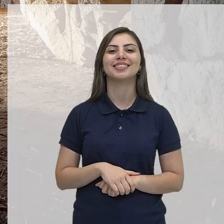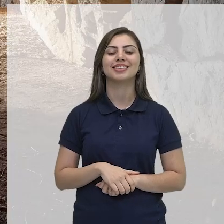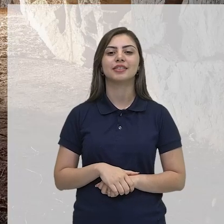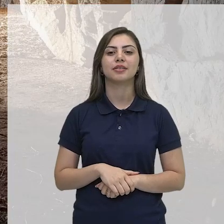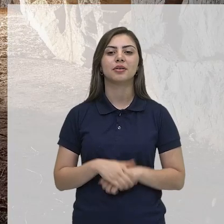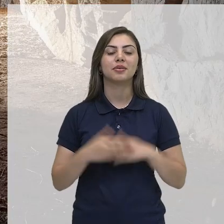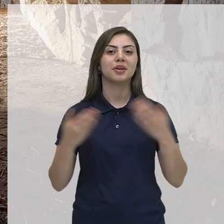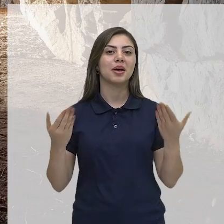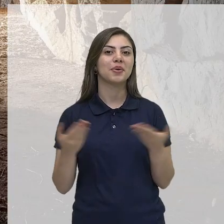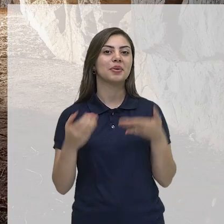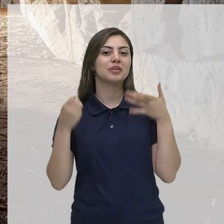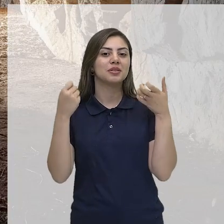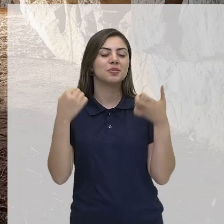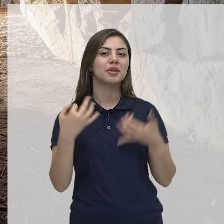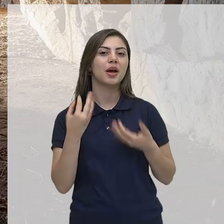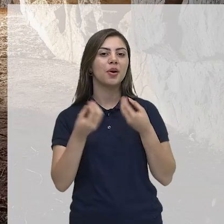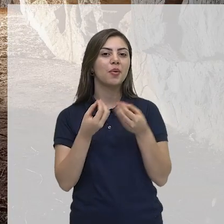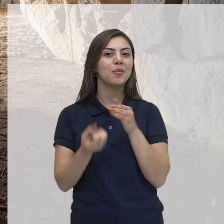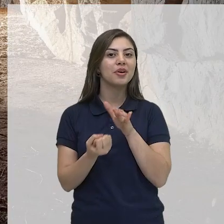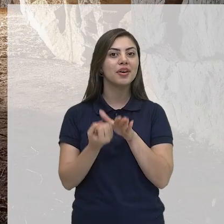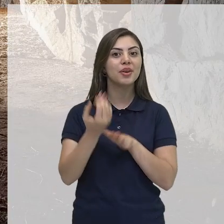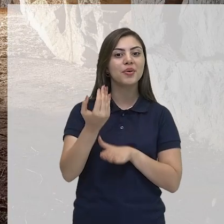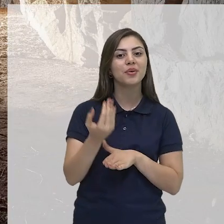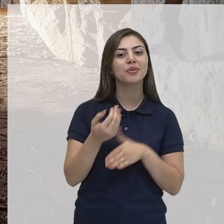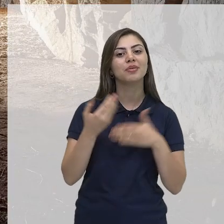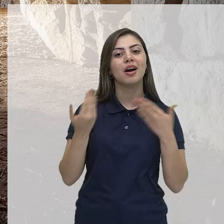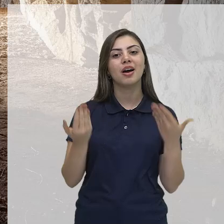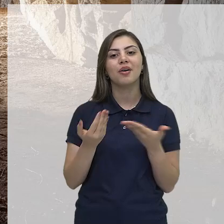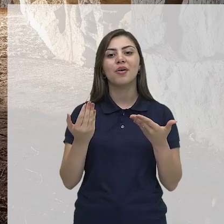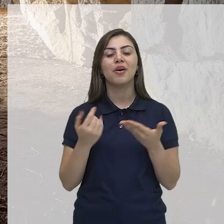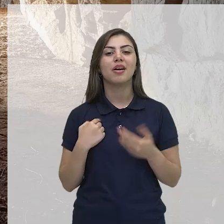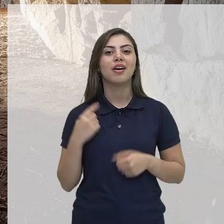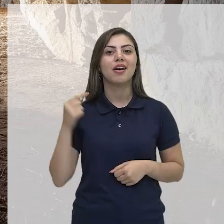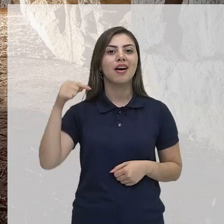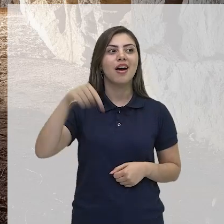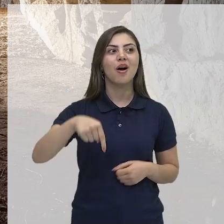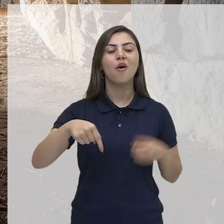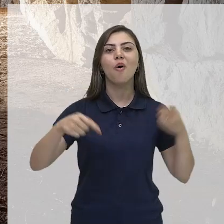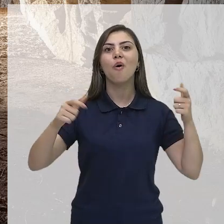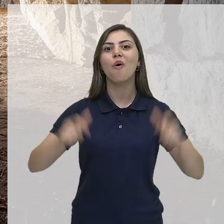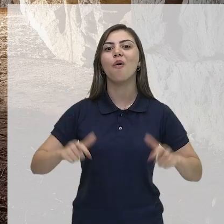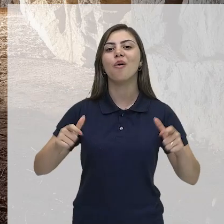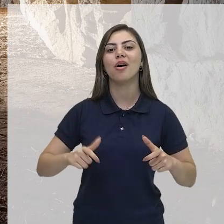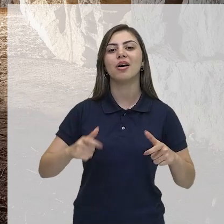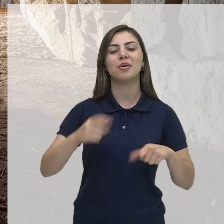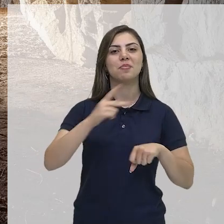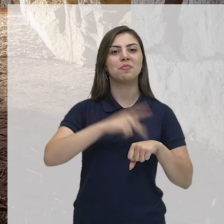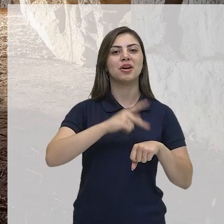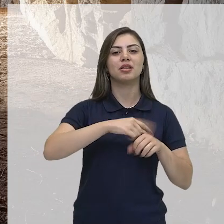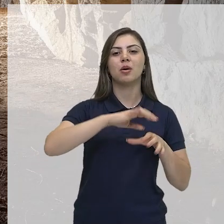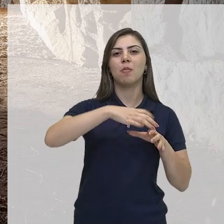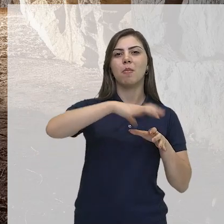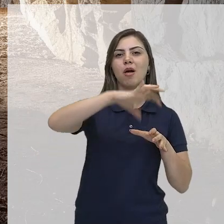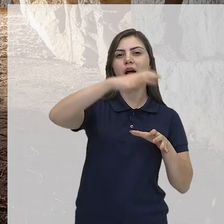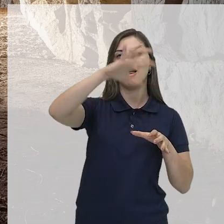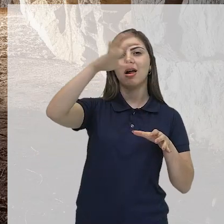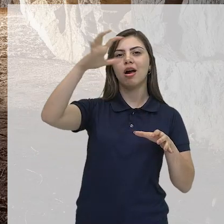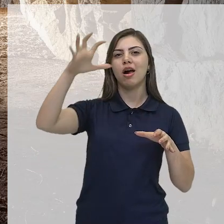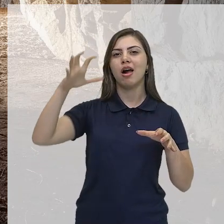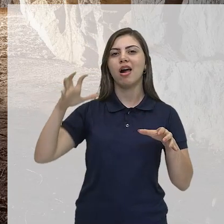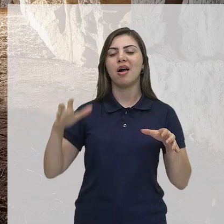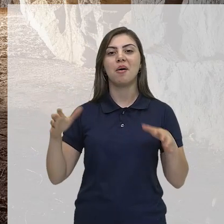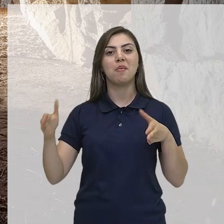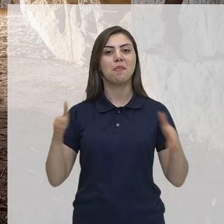E se a gente vai falar de origem, olha onde a gente voltou, na nossa caverna. Então, a gente vai lá